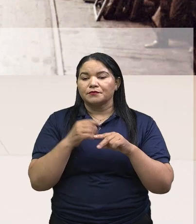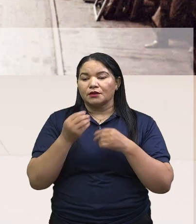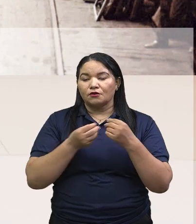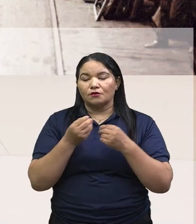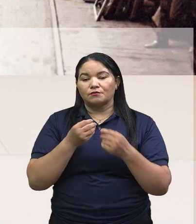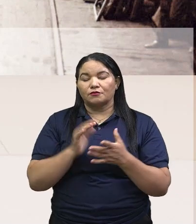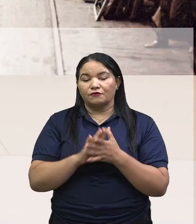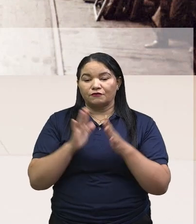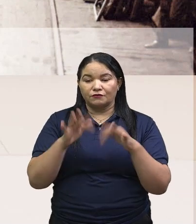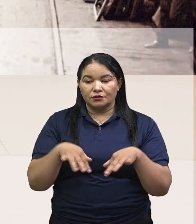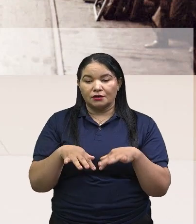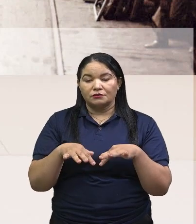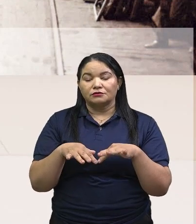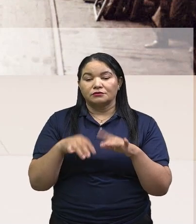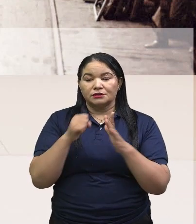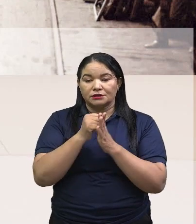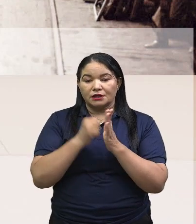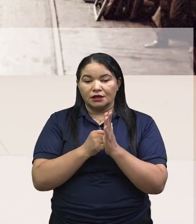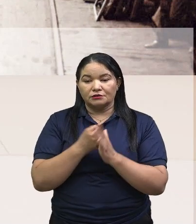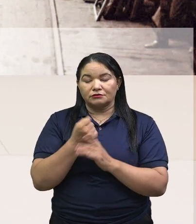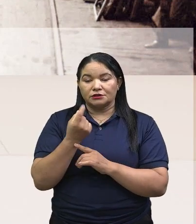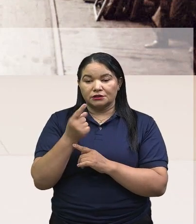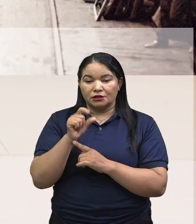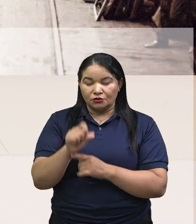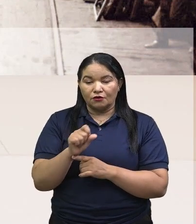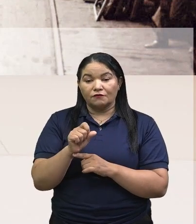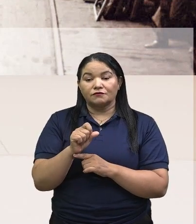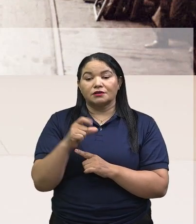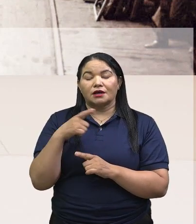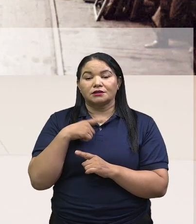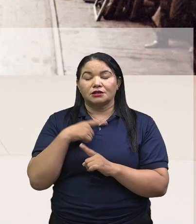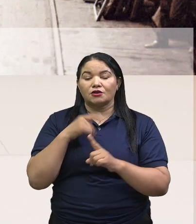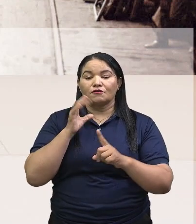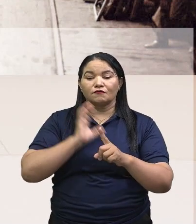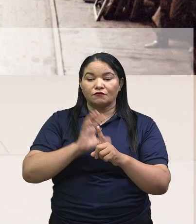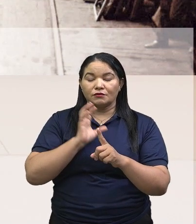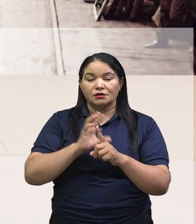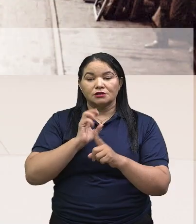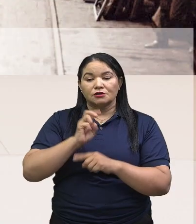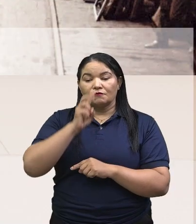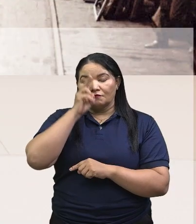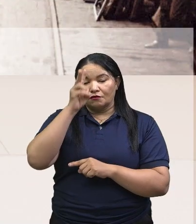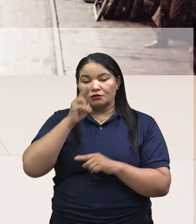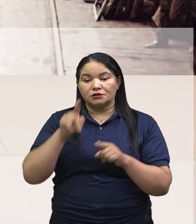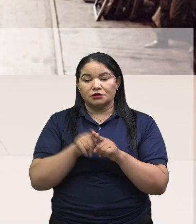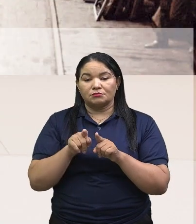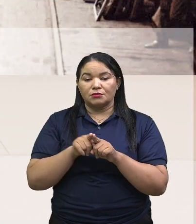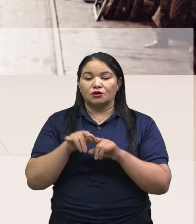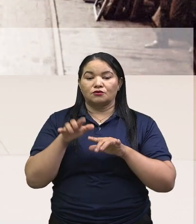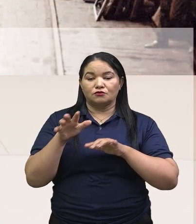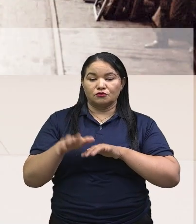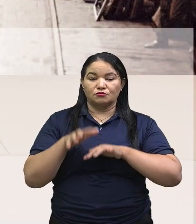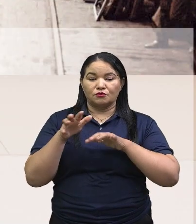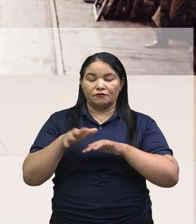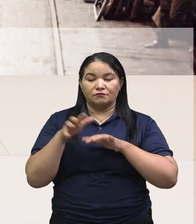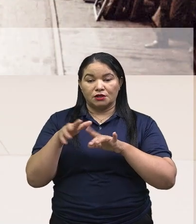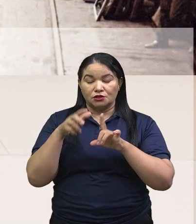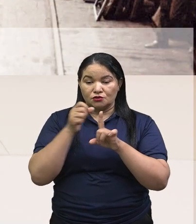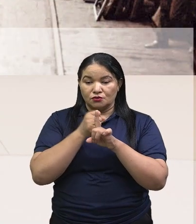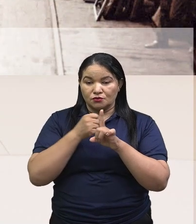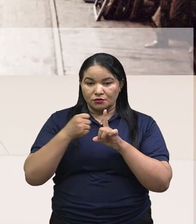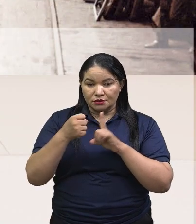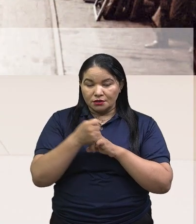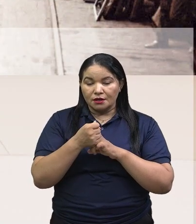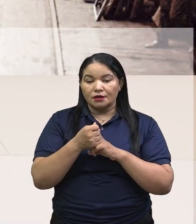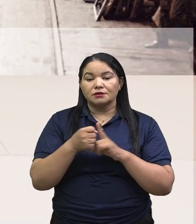século XIX, uma forte, né, influência dos movimentos sociais